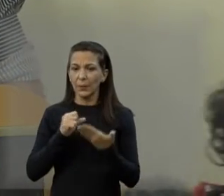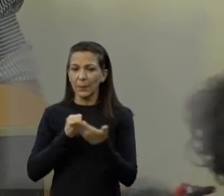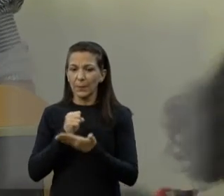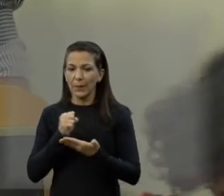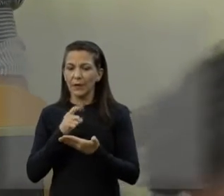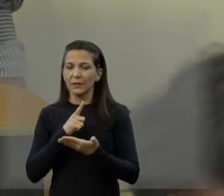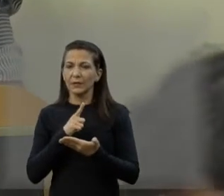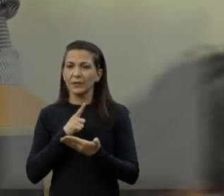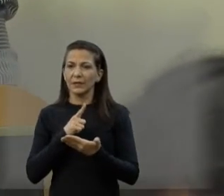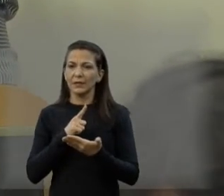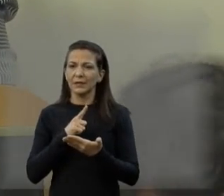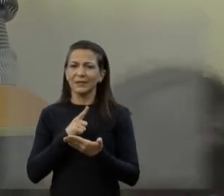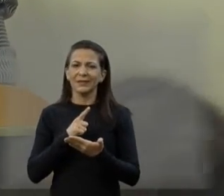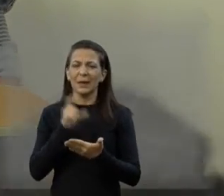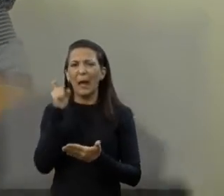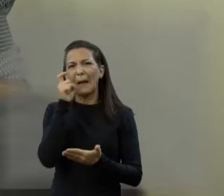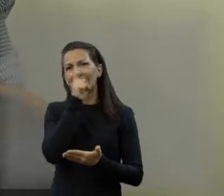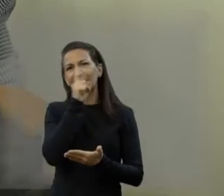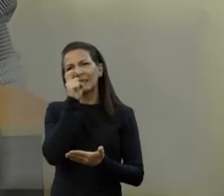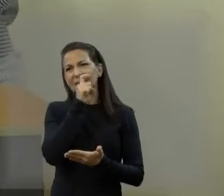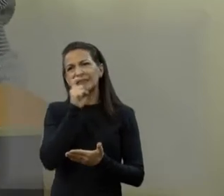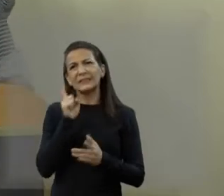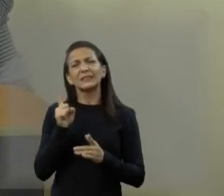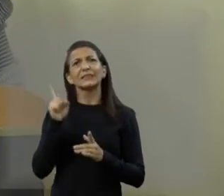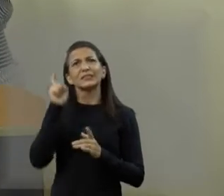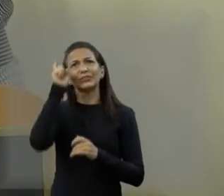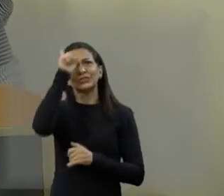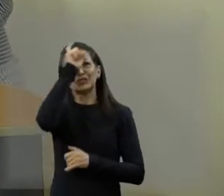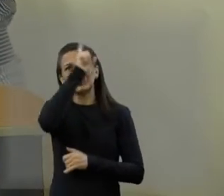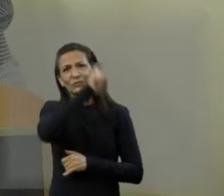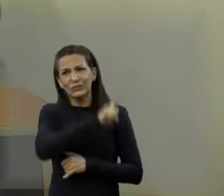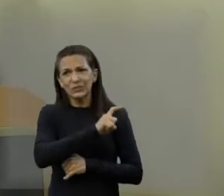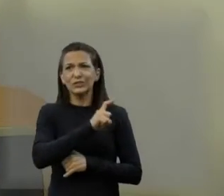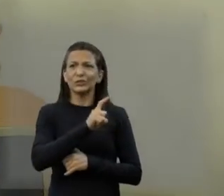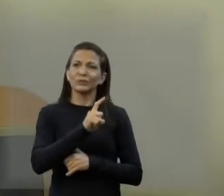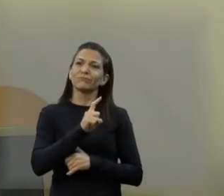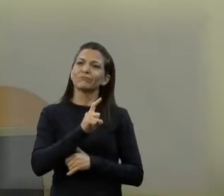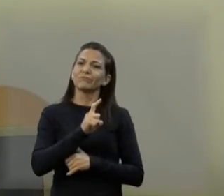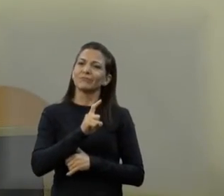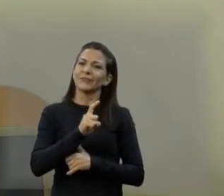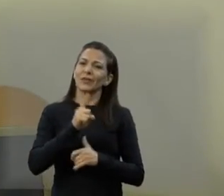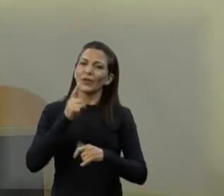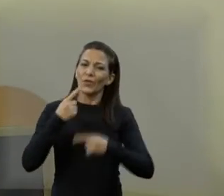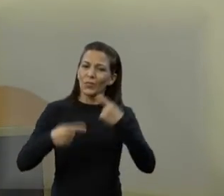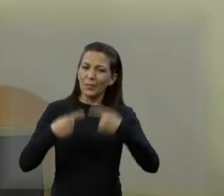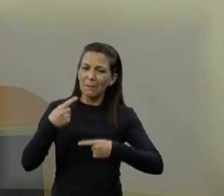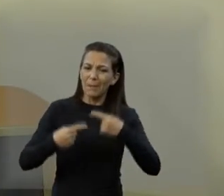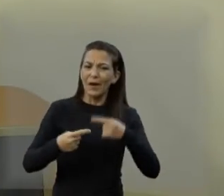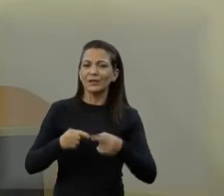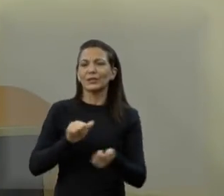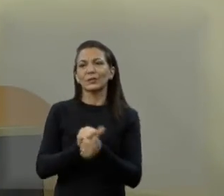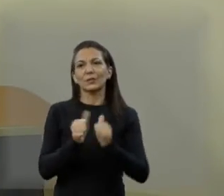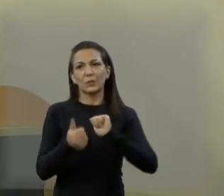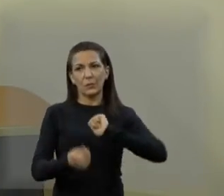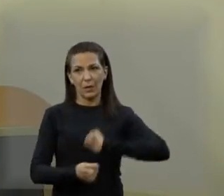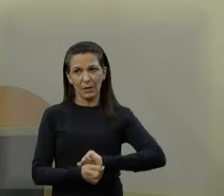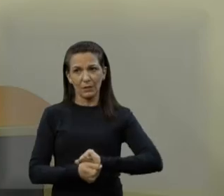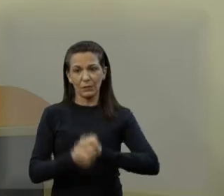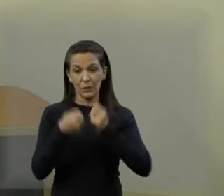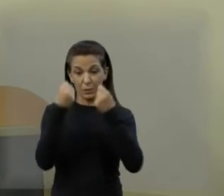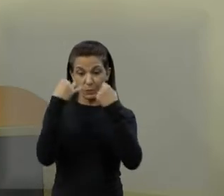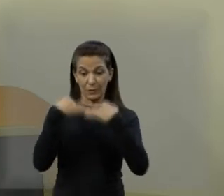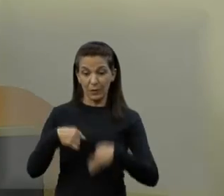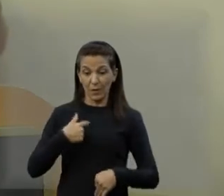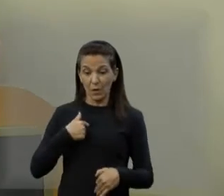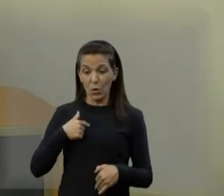pautado pela Mentira cara Valdemar é muito difícil mas o meu baixo e publicando porque a gente ficar se explicando por exemplo a então eu